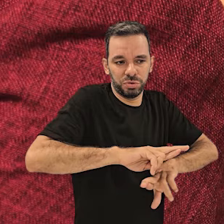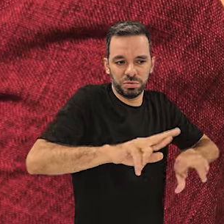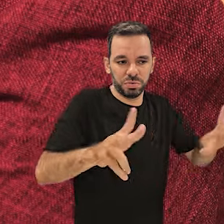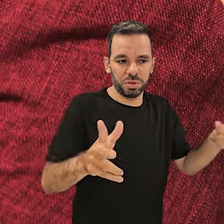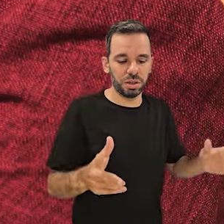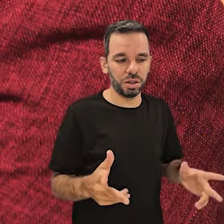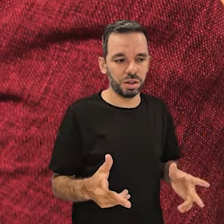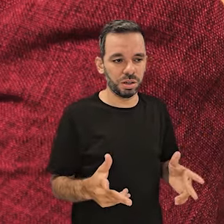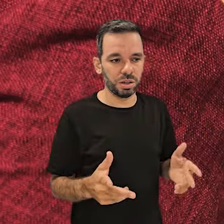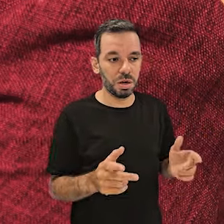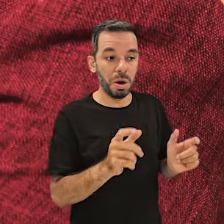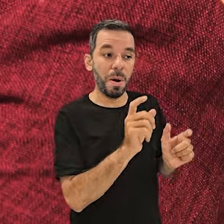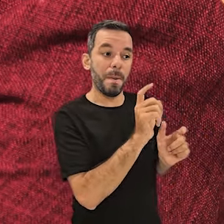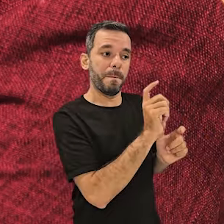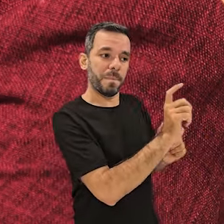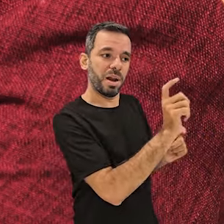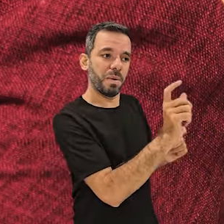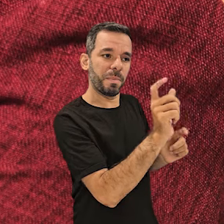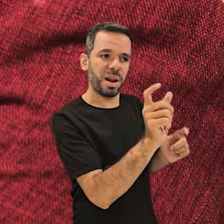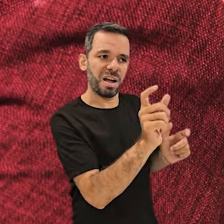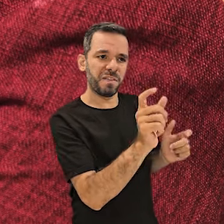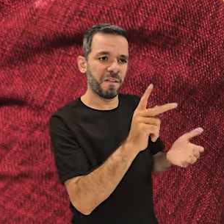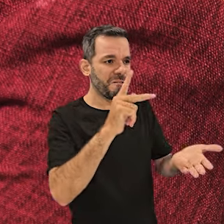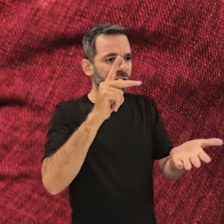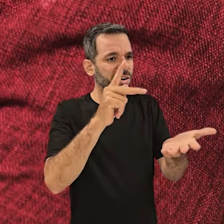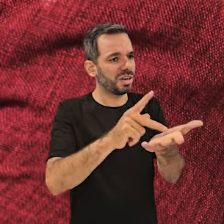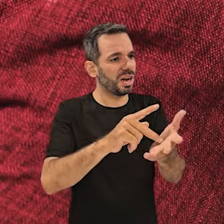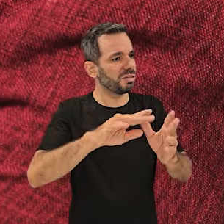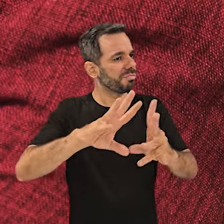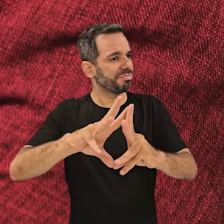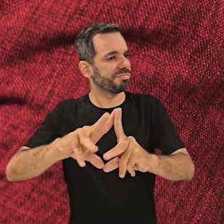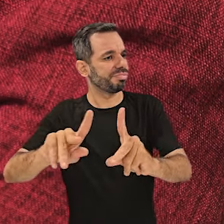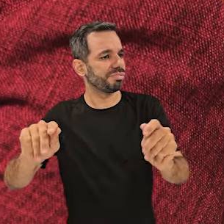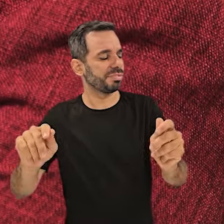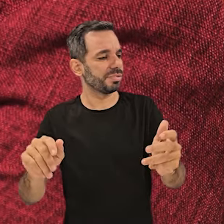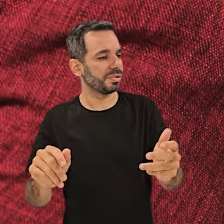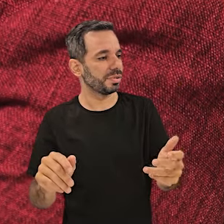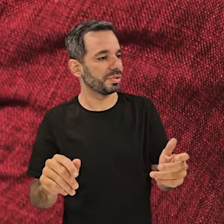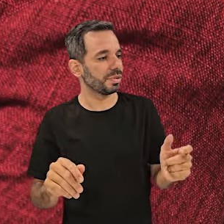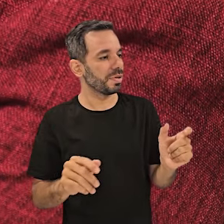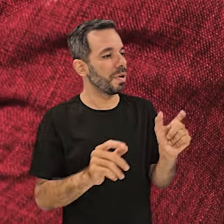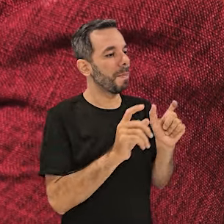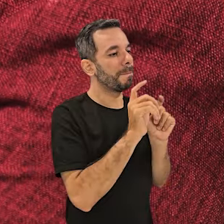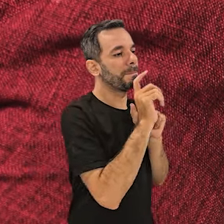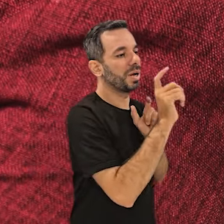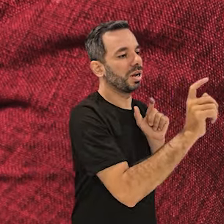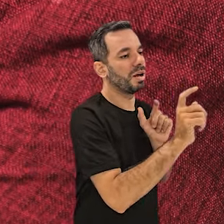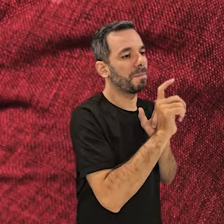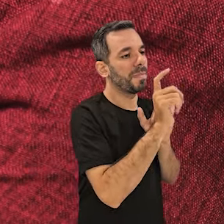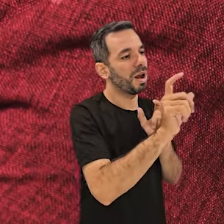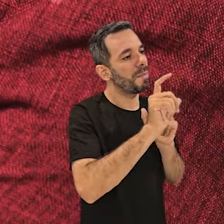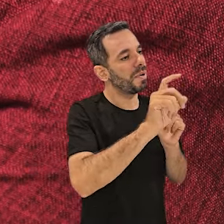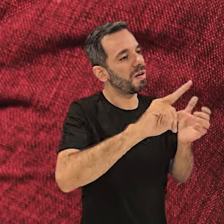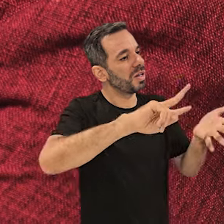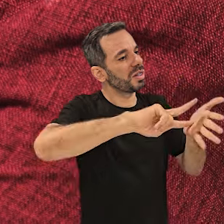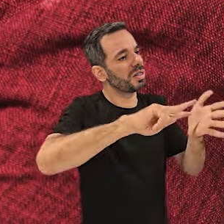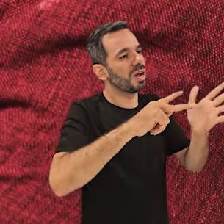Palavras capazes de desconstruir verdades sufocantes, palavras que traduzem todas as